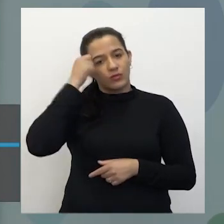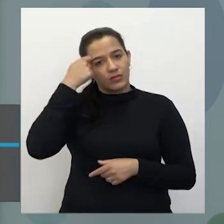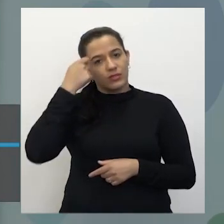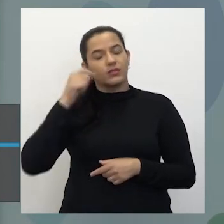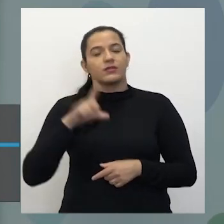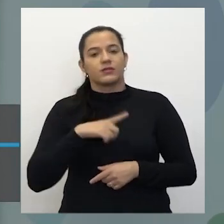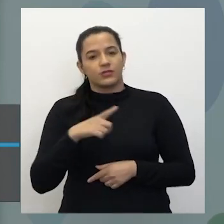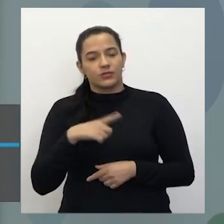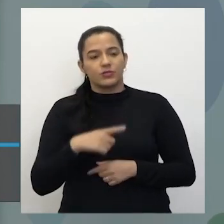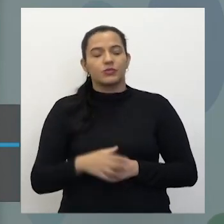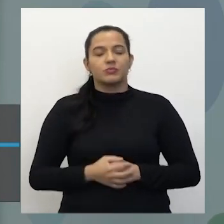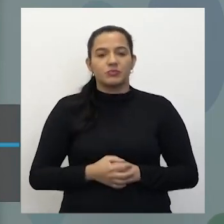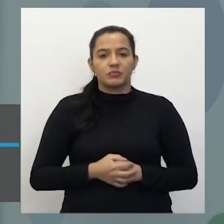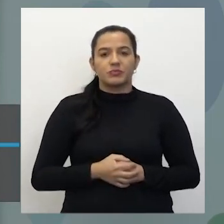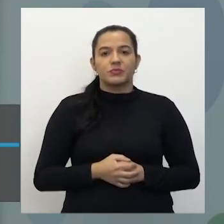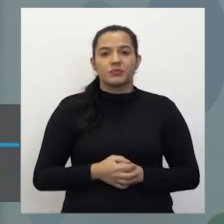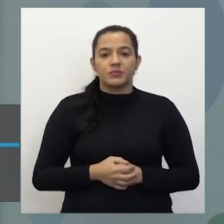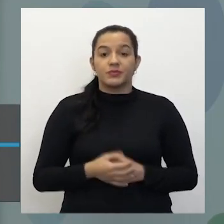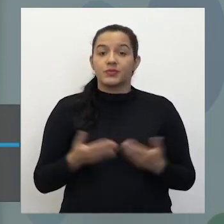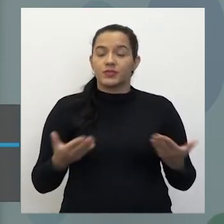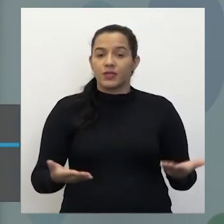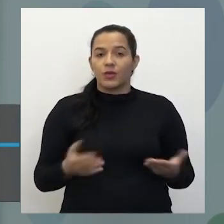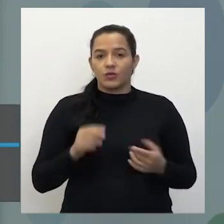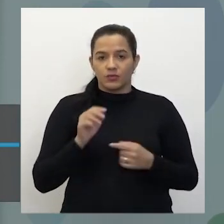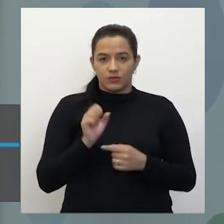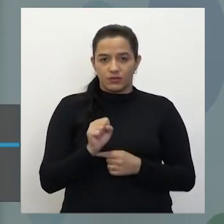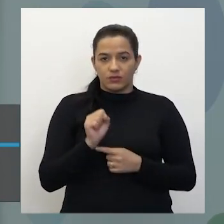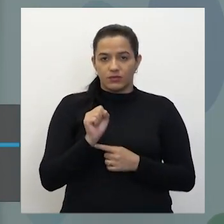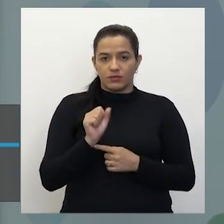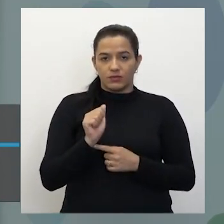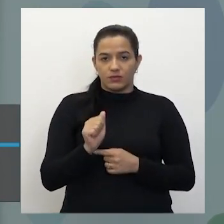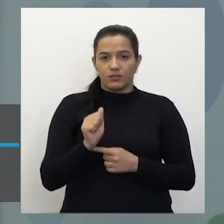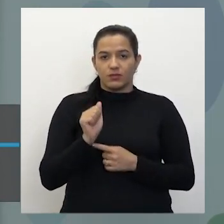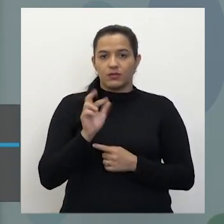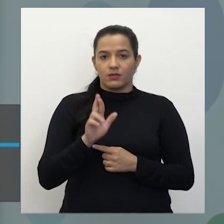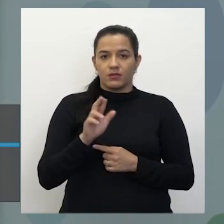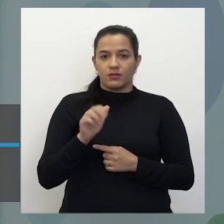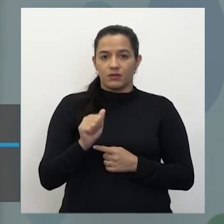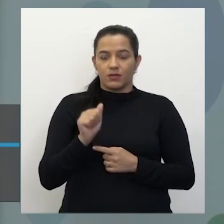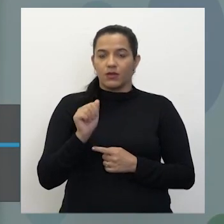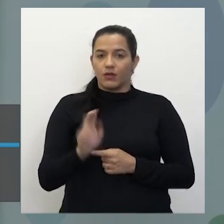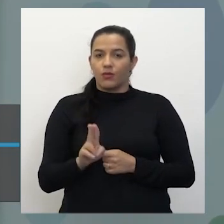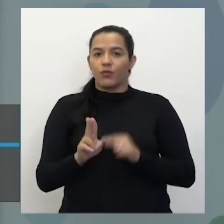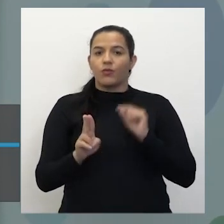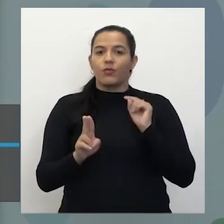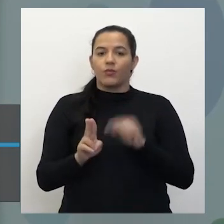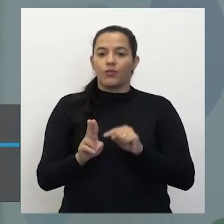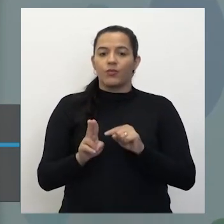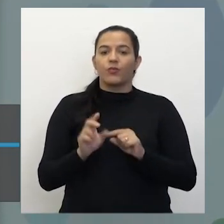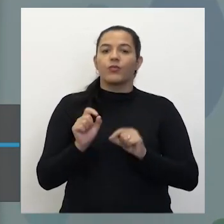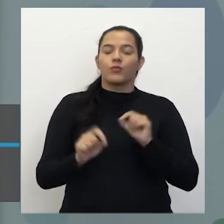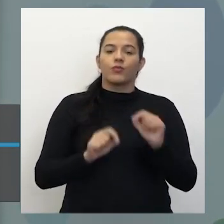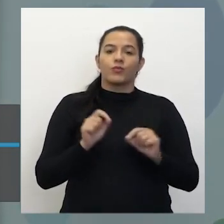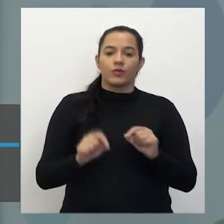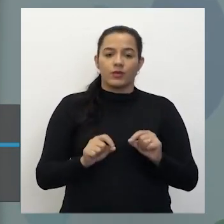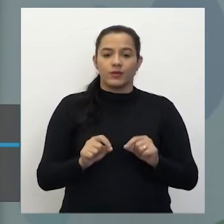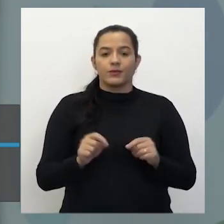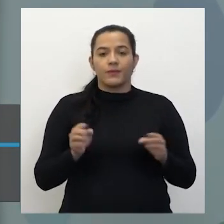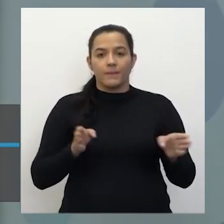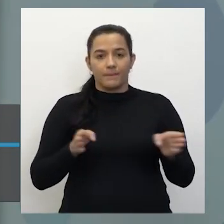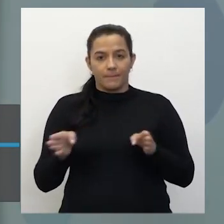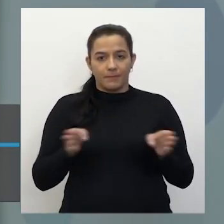pessoal. Então, o que acontece? O que é um sarau? Um sarau, no período medieval, estou falando antiguidade, né? Perdão. No